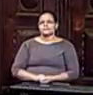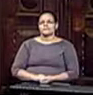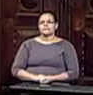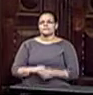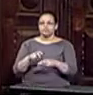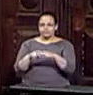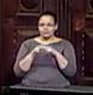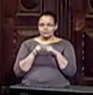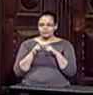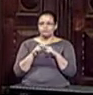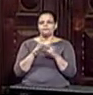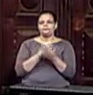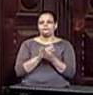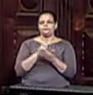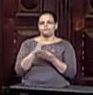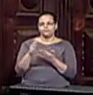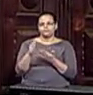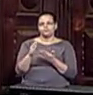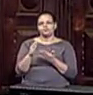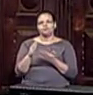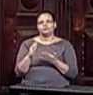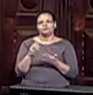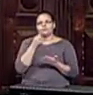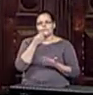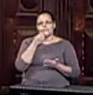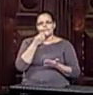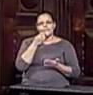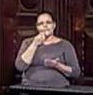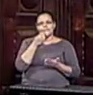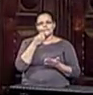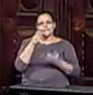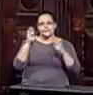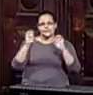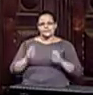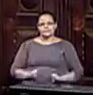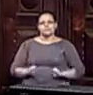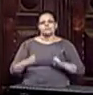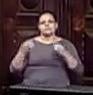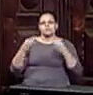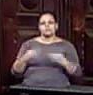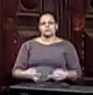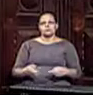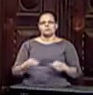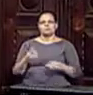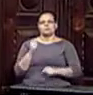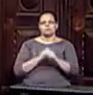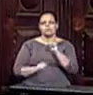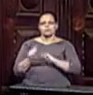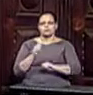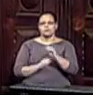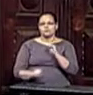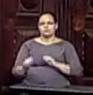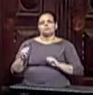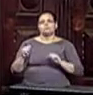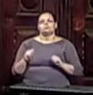E por isso comecei ético, moral, econômico,